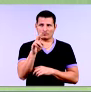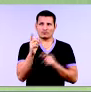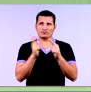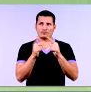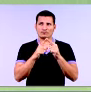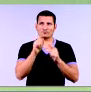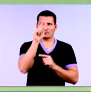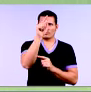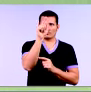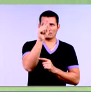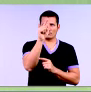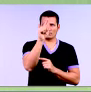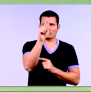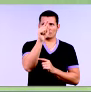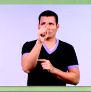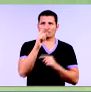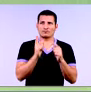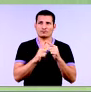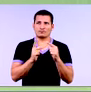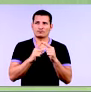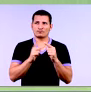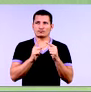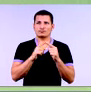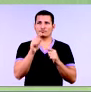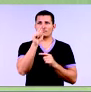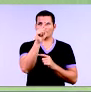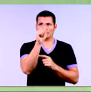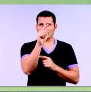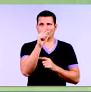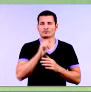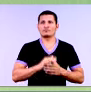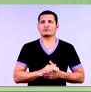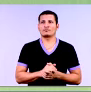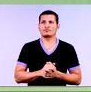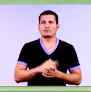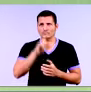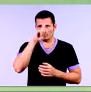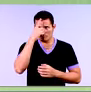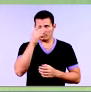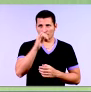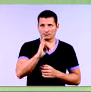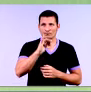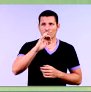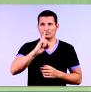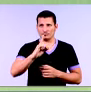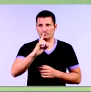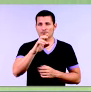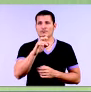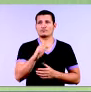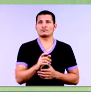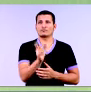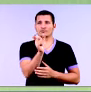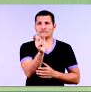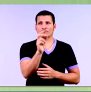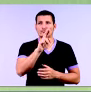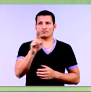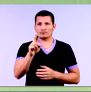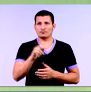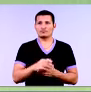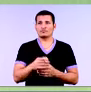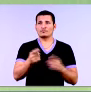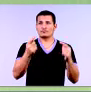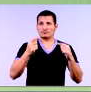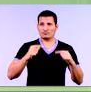aqui em cima. Ó. Esse foi um elemento criado com o ID nome. E lá embaixo, aqui, eu